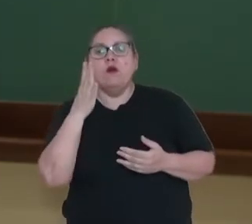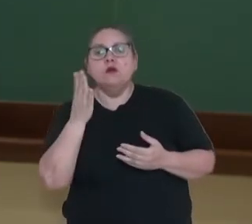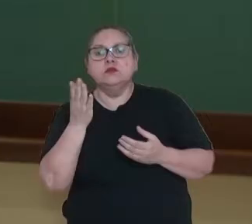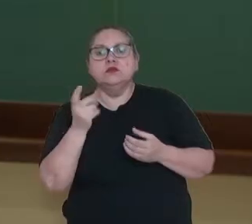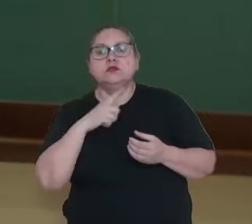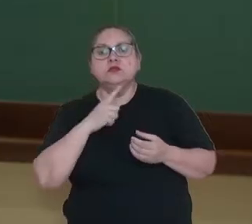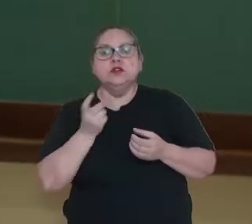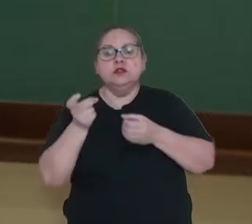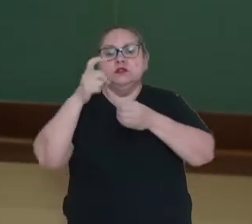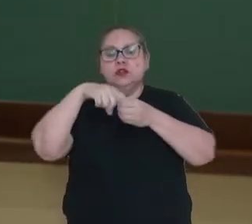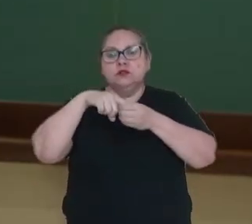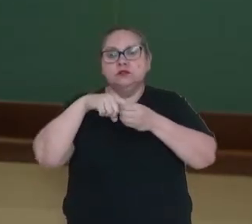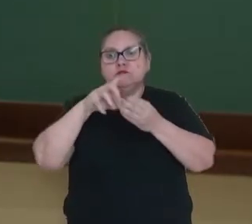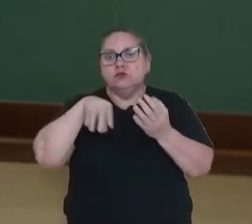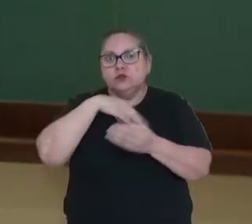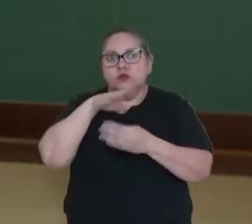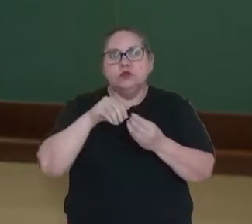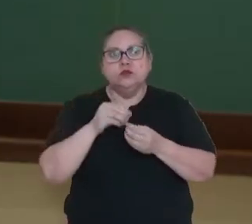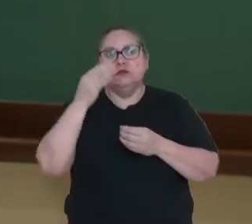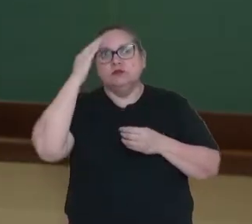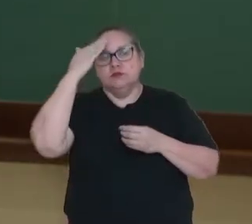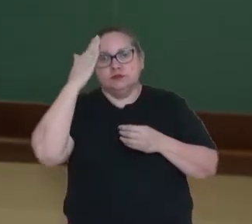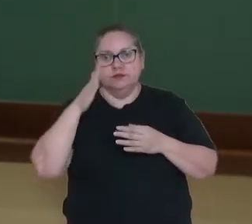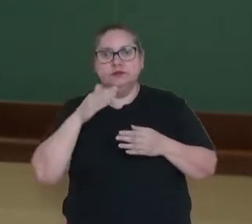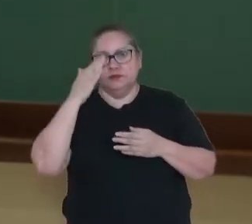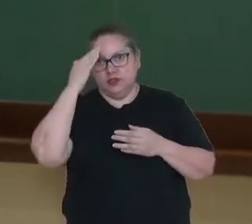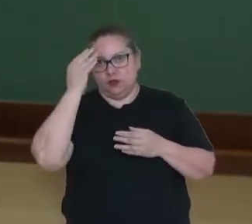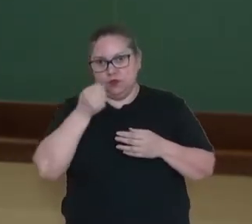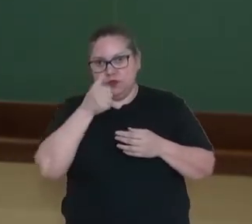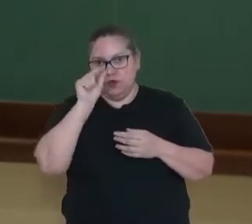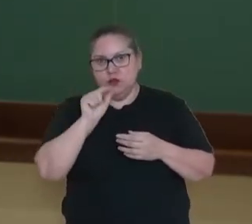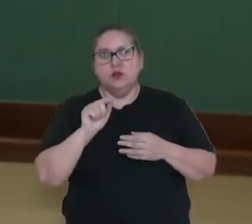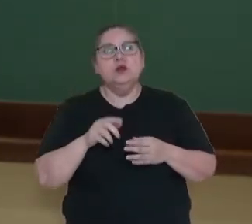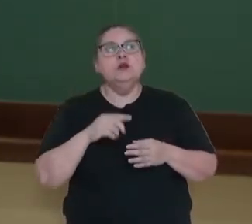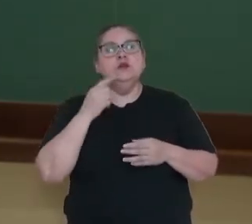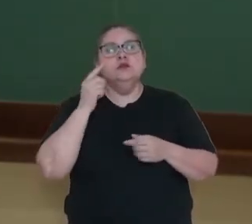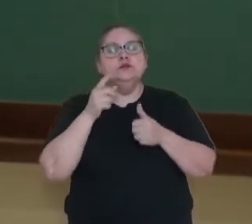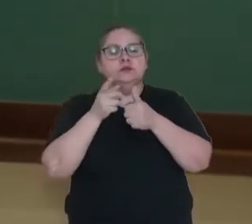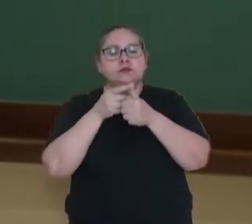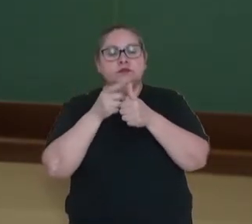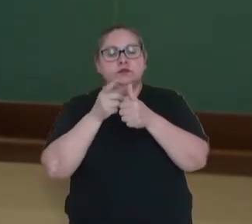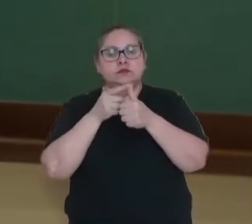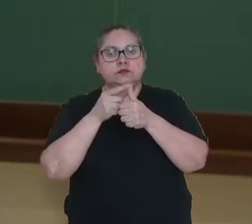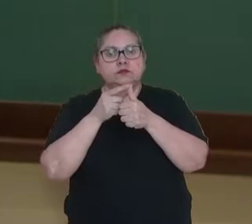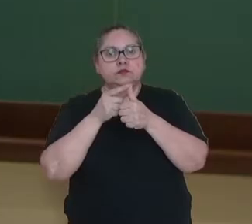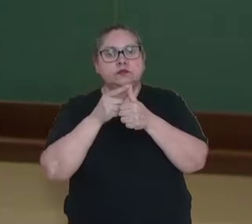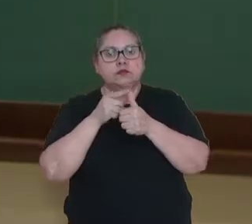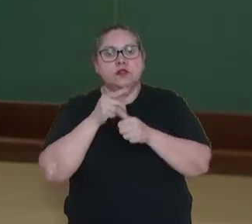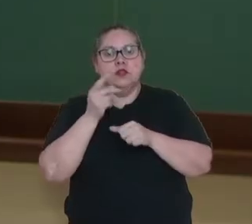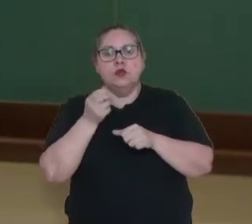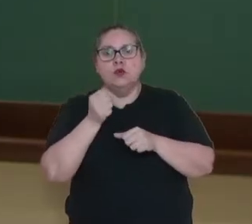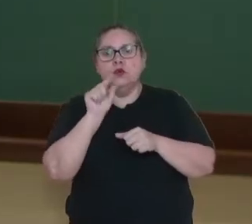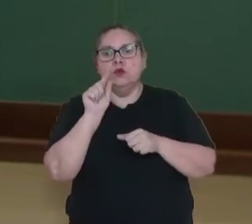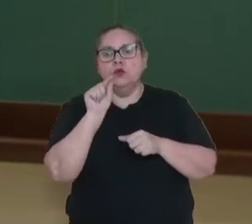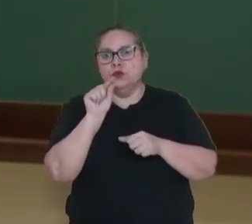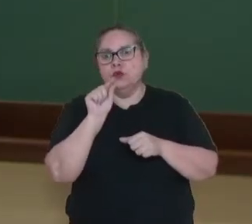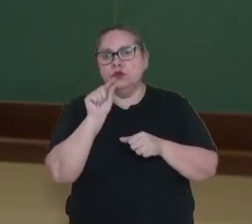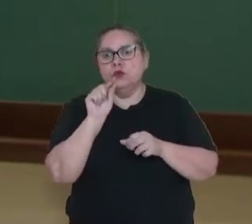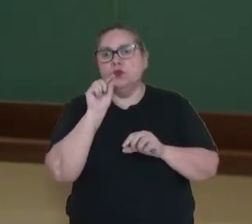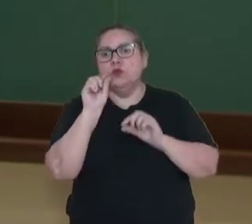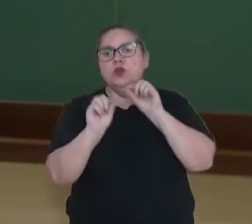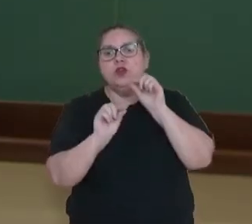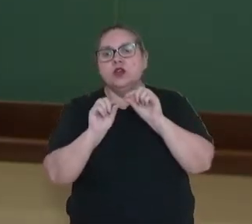elementos, envolvidos? Vamos entender um pouquinho sobre isso então? Então, olha só, primeiro vamos falar mais um pouquinho do que é